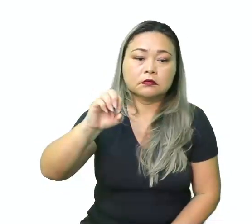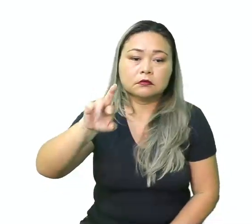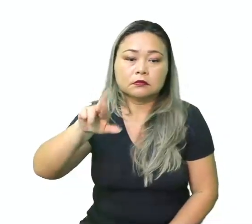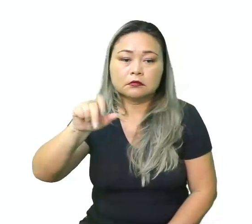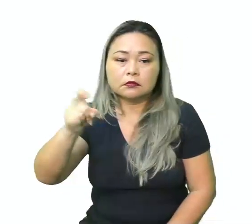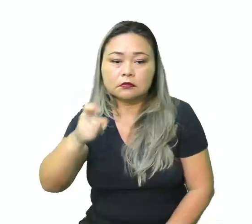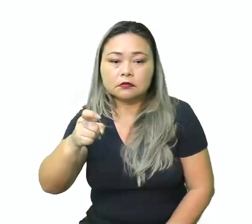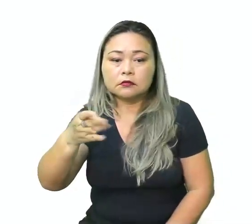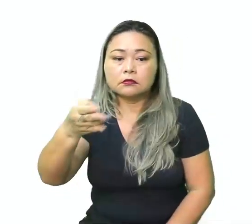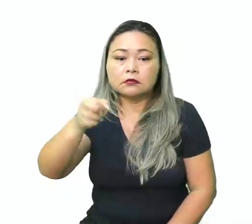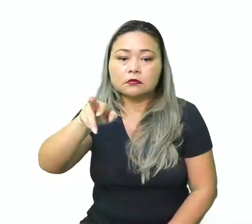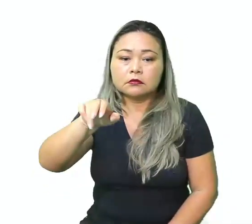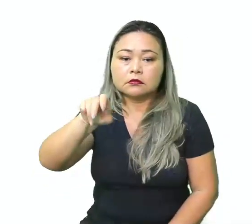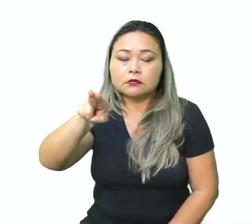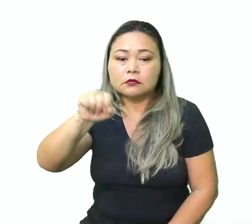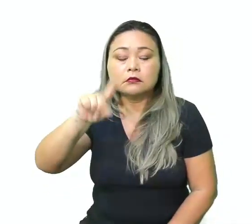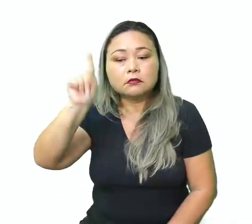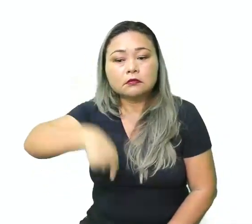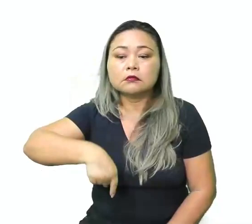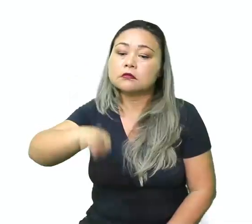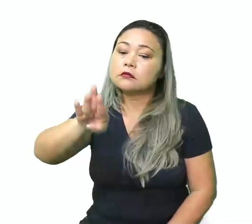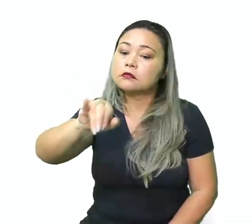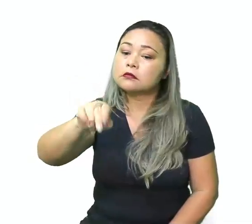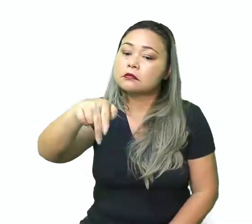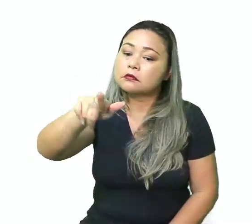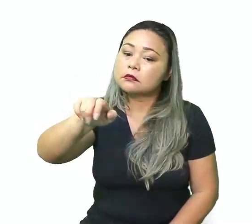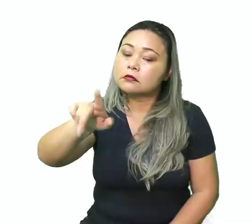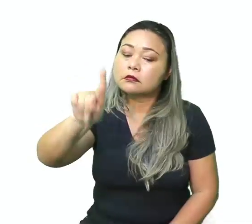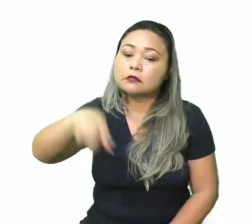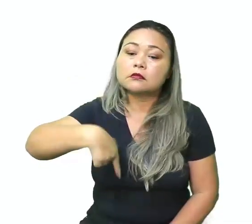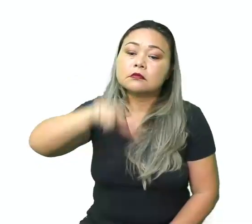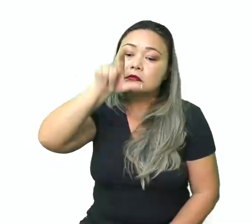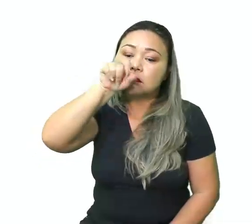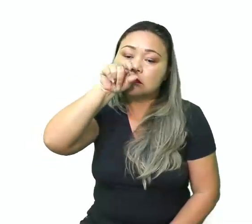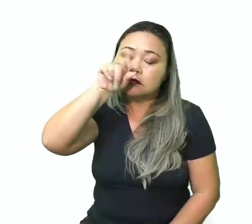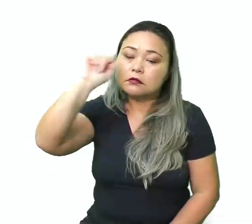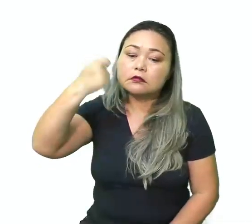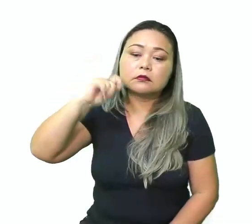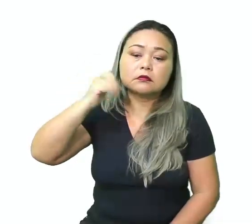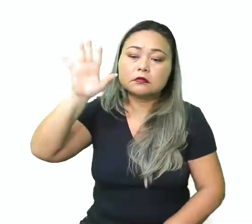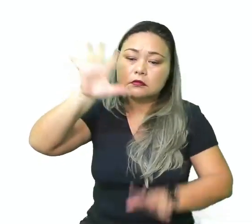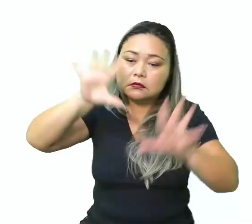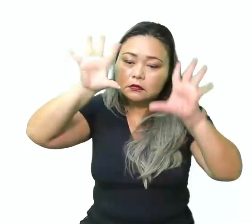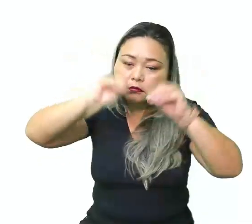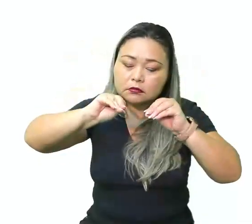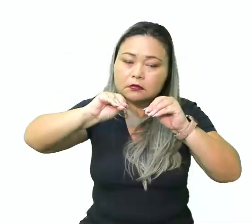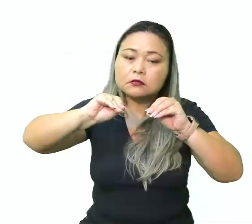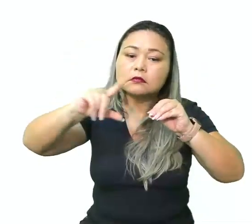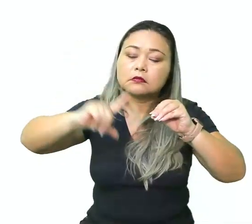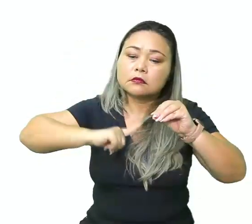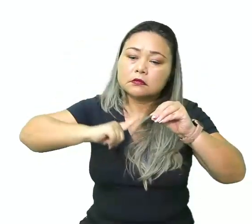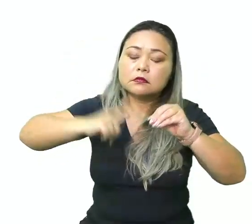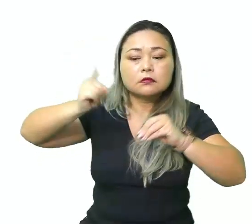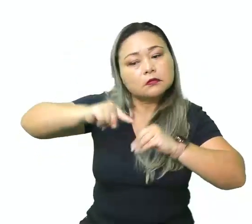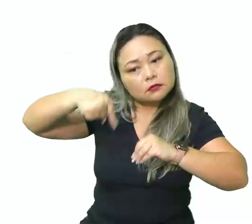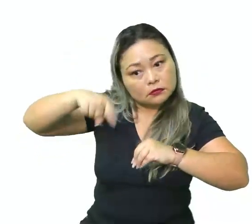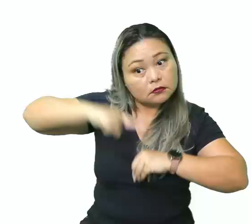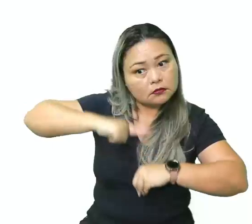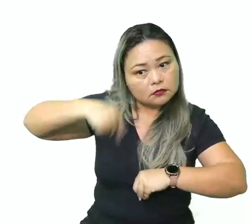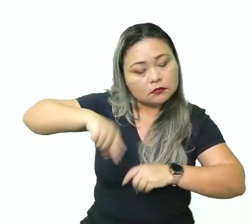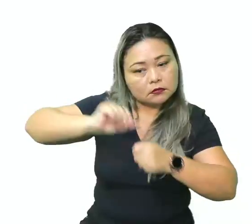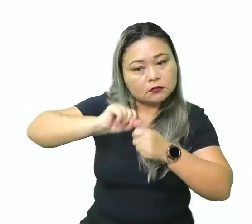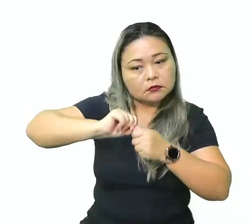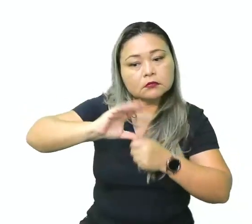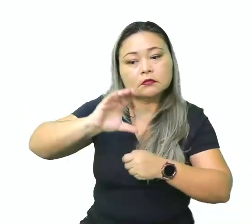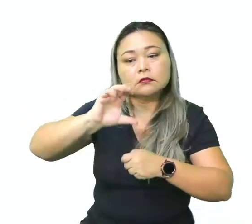Phalacrocorax brasilianus, que é o nosso biguá, aquela ave escura, né? Que tem muito aqui na nossa região de